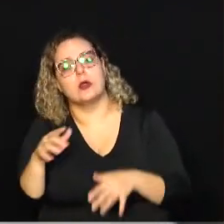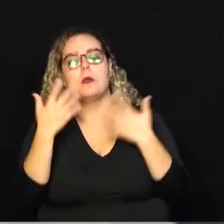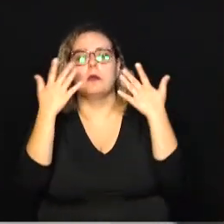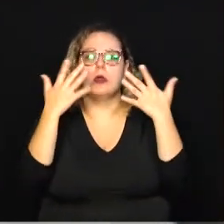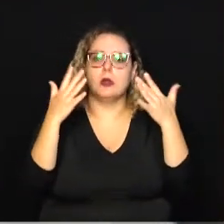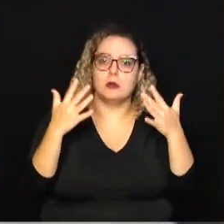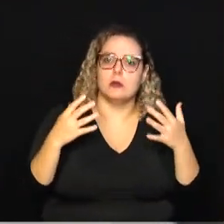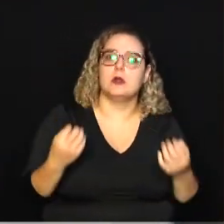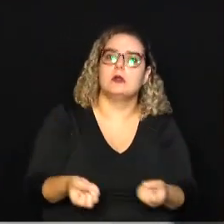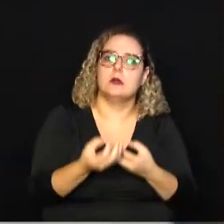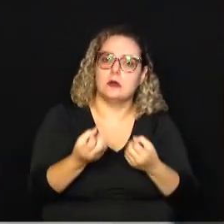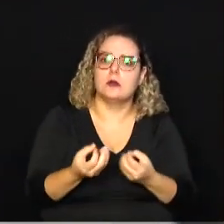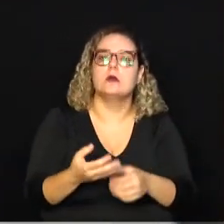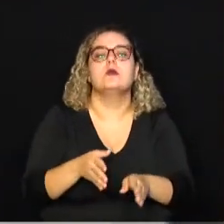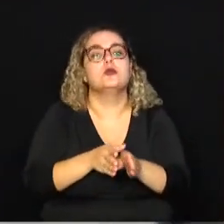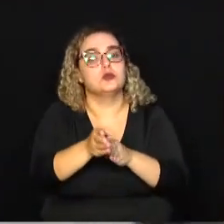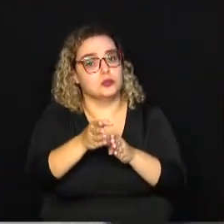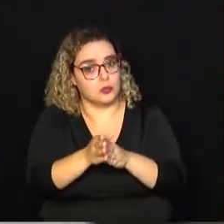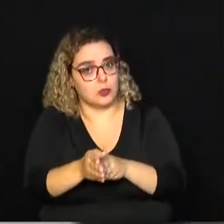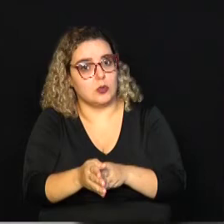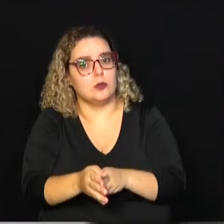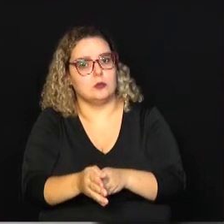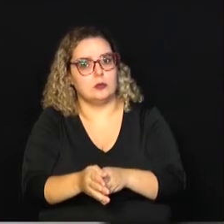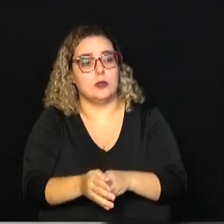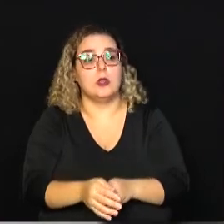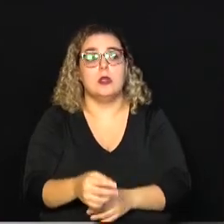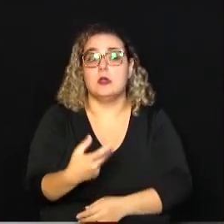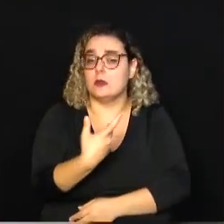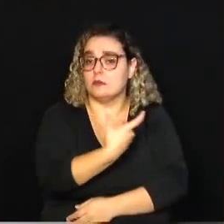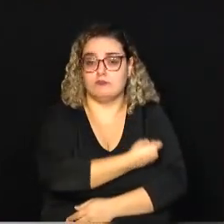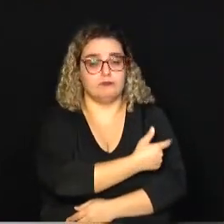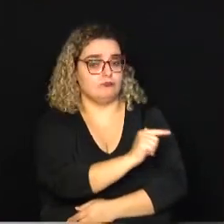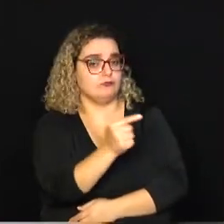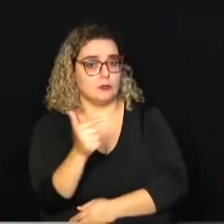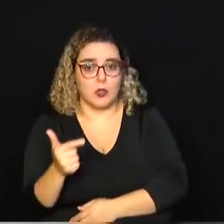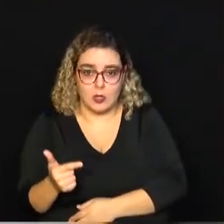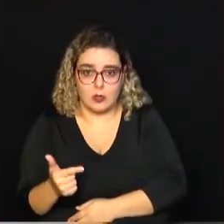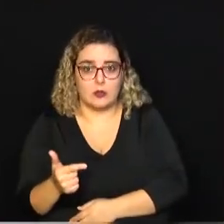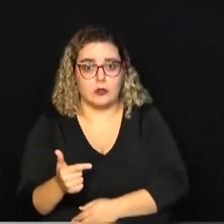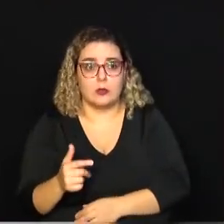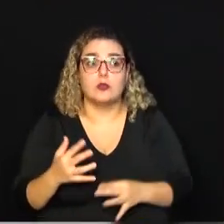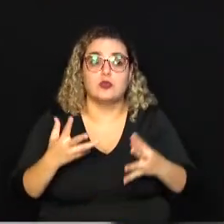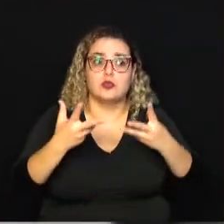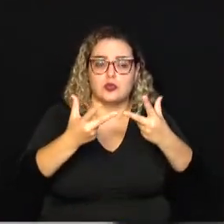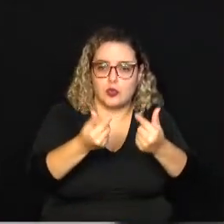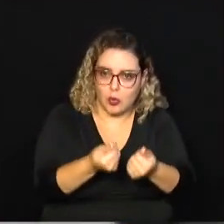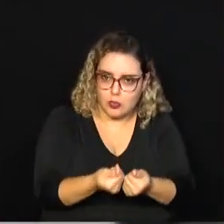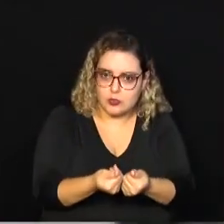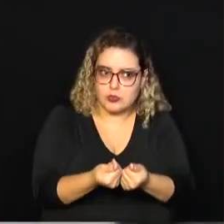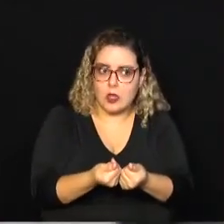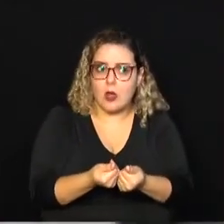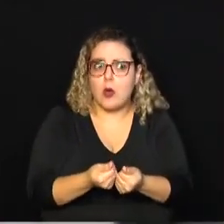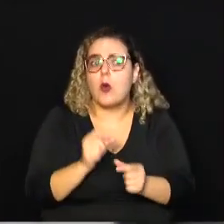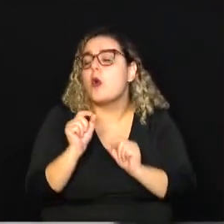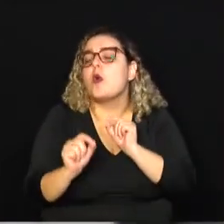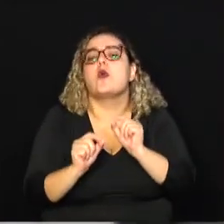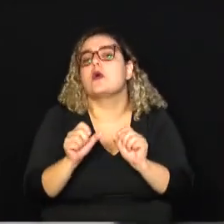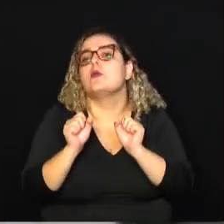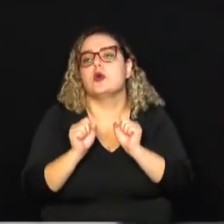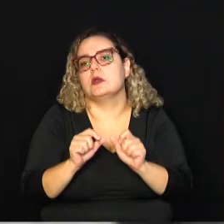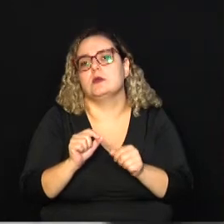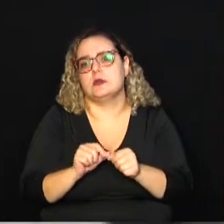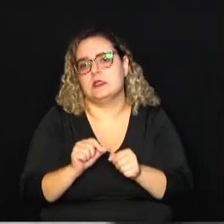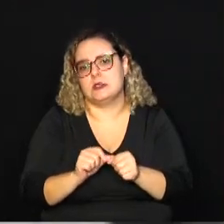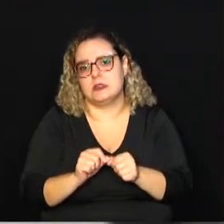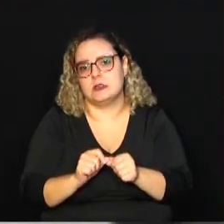dessas informações e orientações. Enquanto não tem vacinas para vacinação da população, que medidas preventivas podem ser